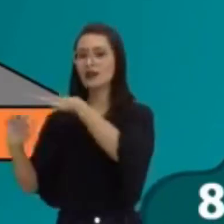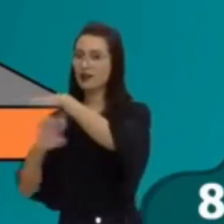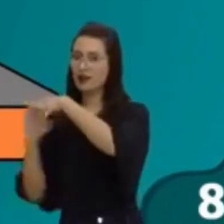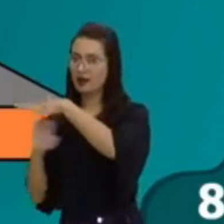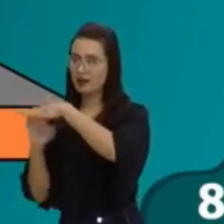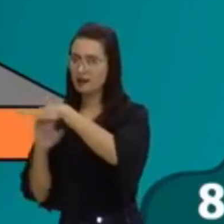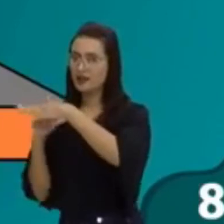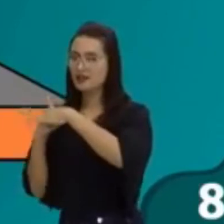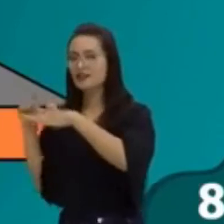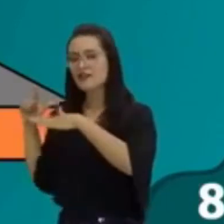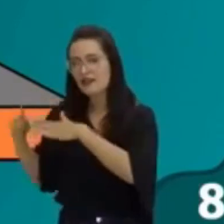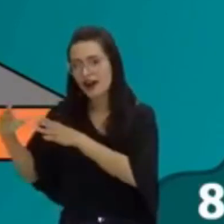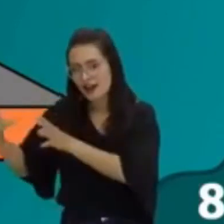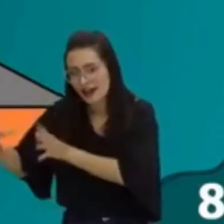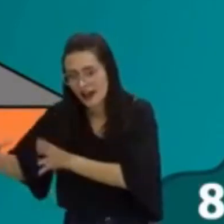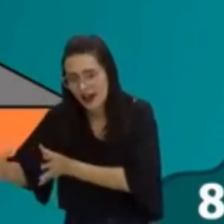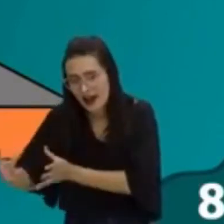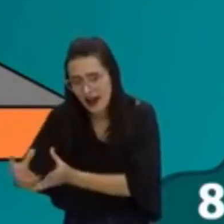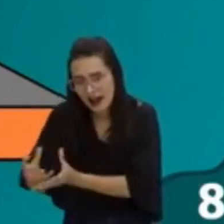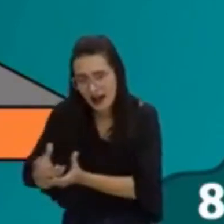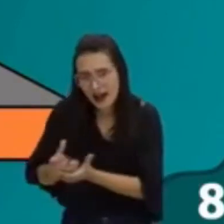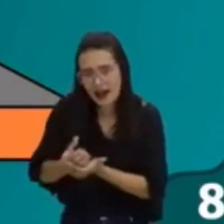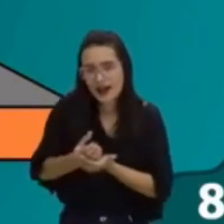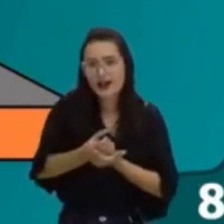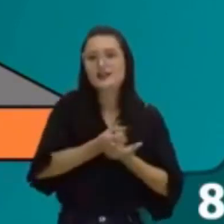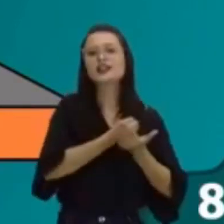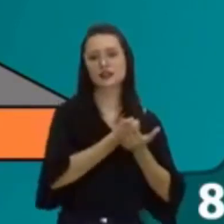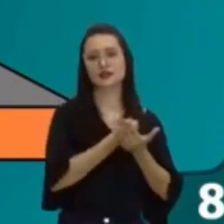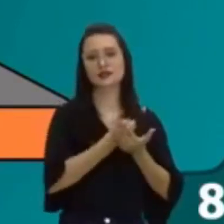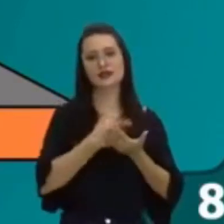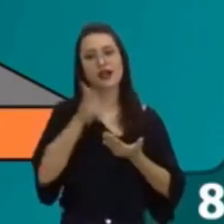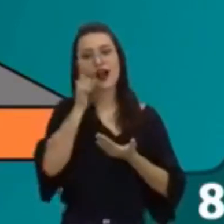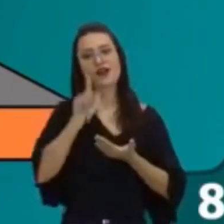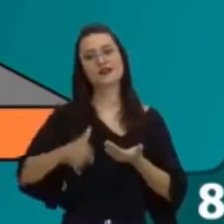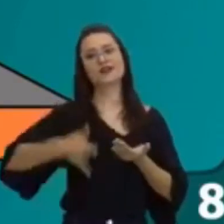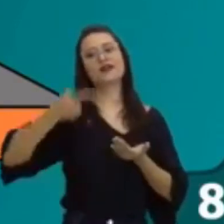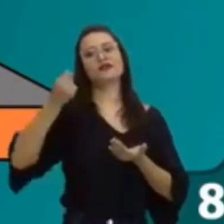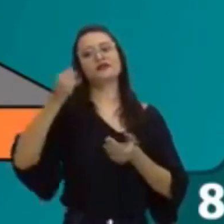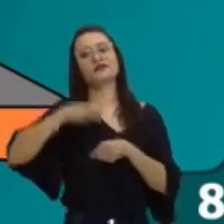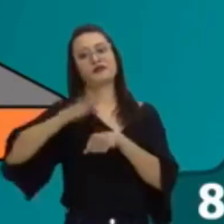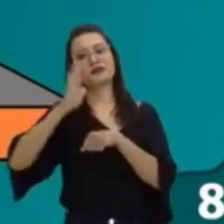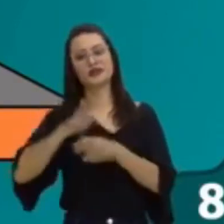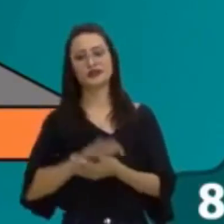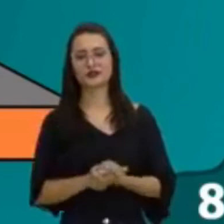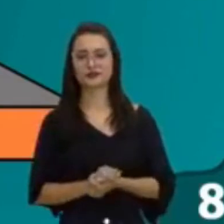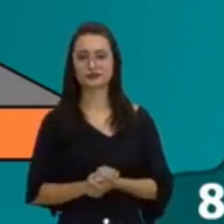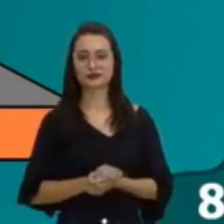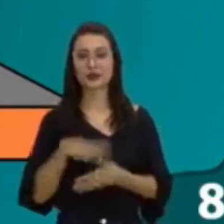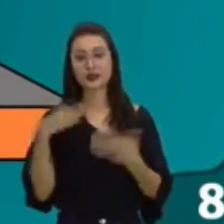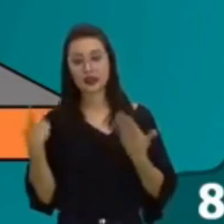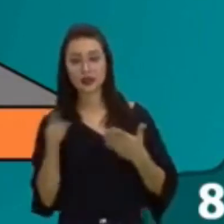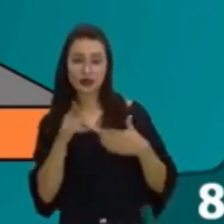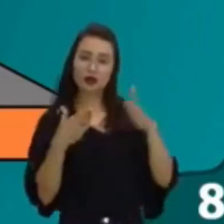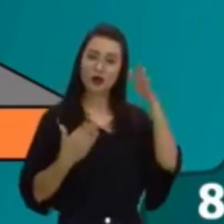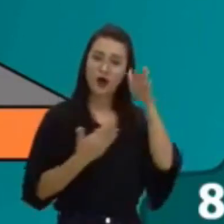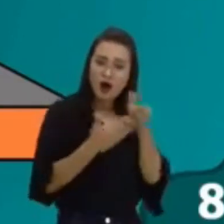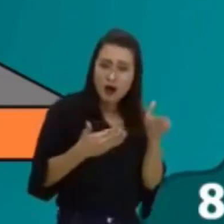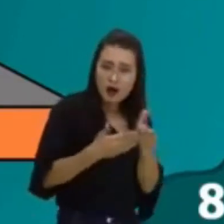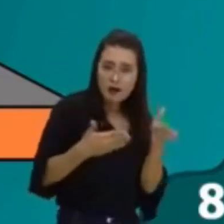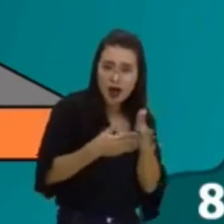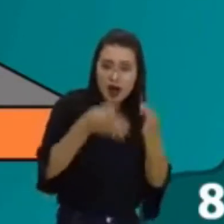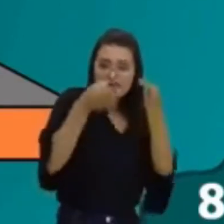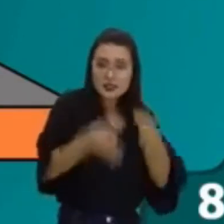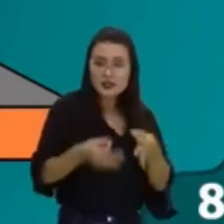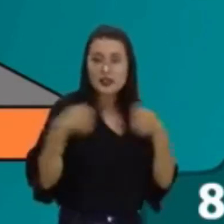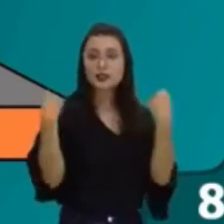esse minério e aí ela pode ter um lucrinho a mais. A barragem correta,